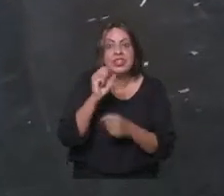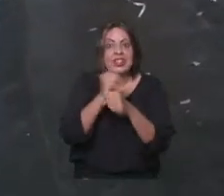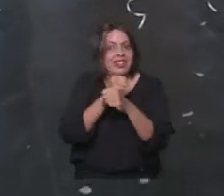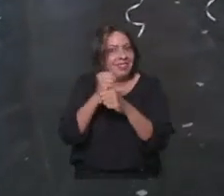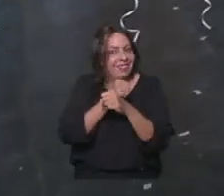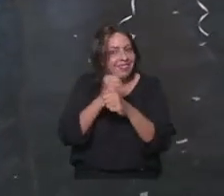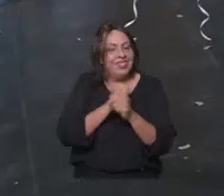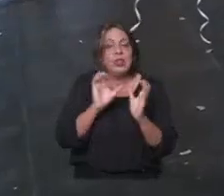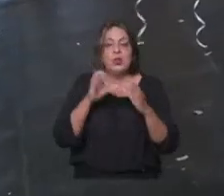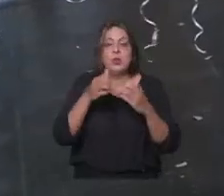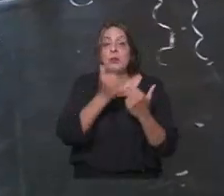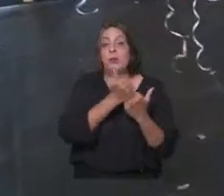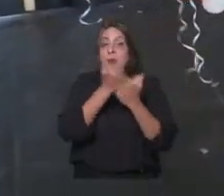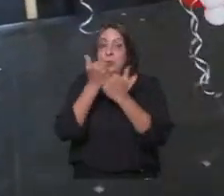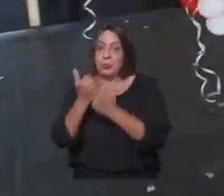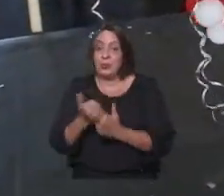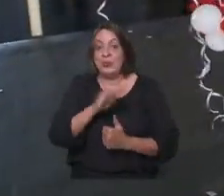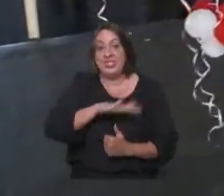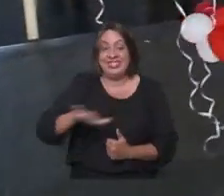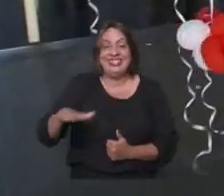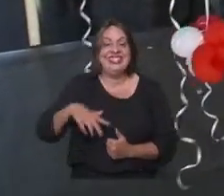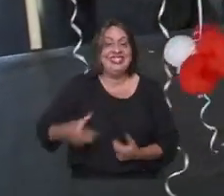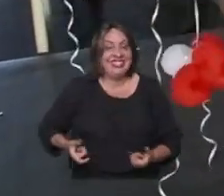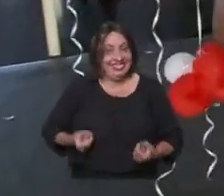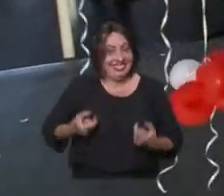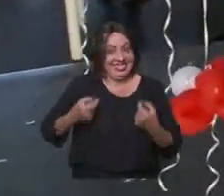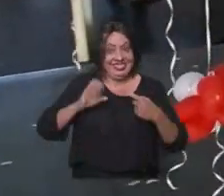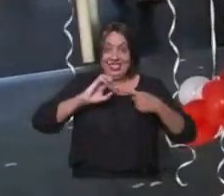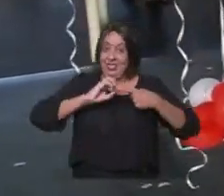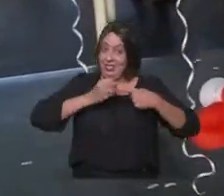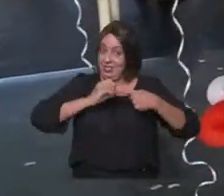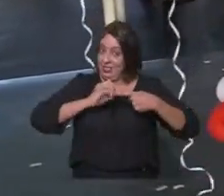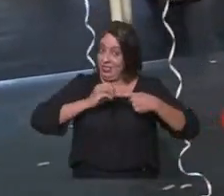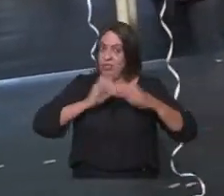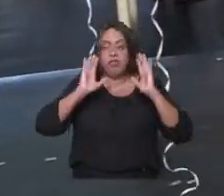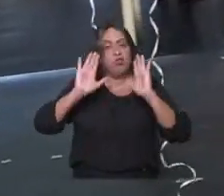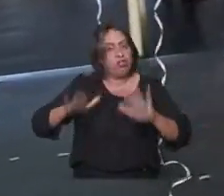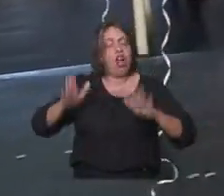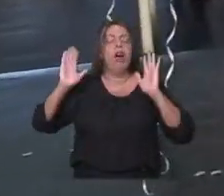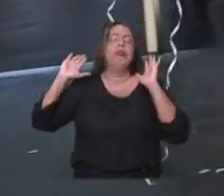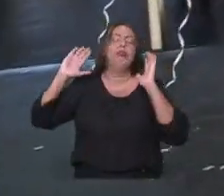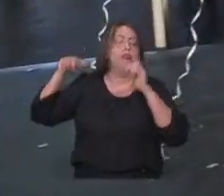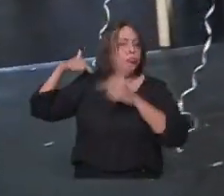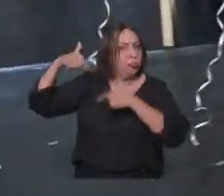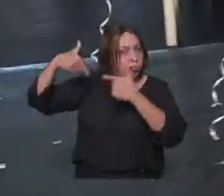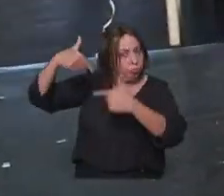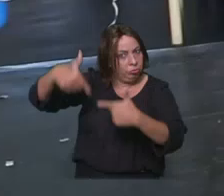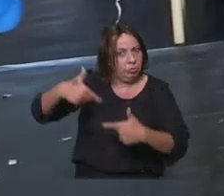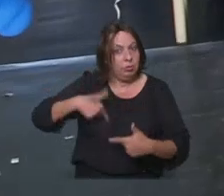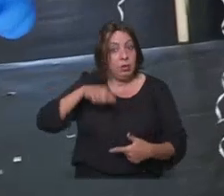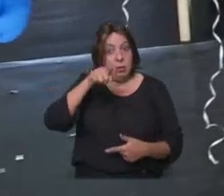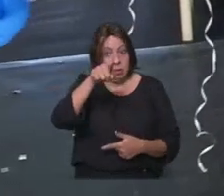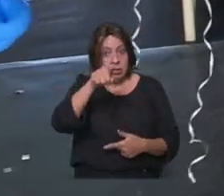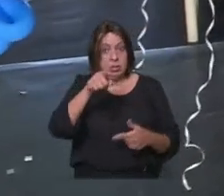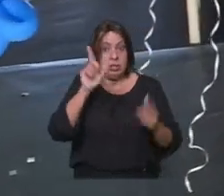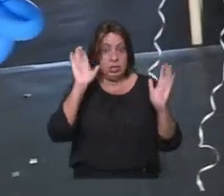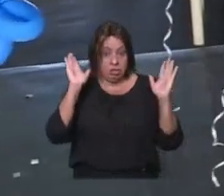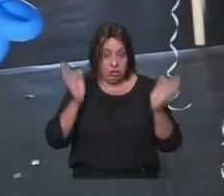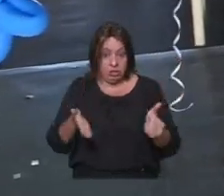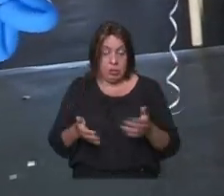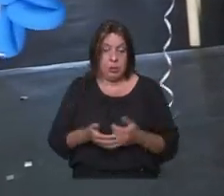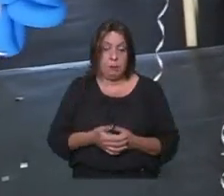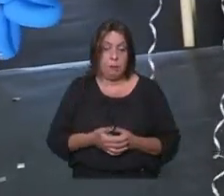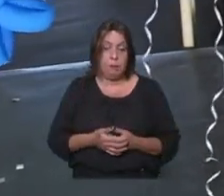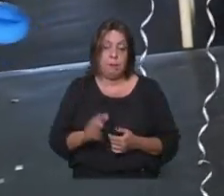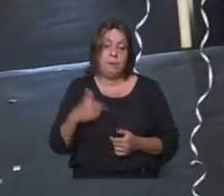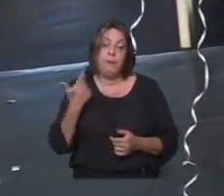Grupo de Apoio à Criança com Câncer. E a feijoada já é tradição. Para você que está aí nos acompanhando,